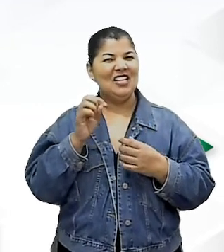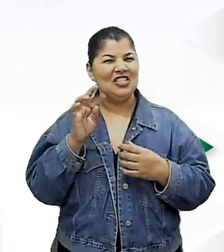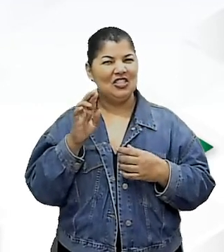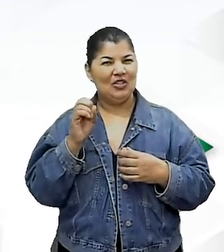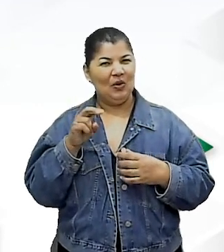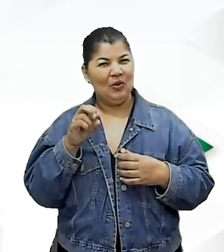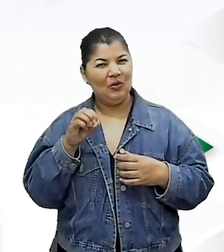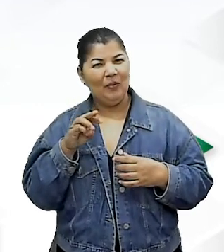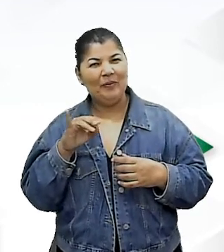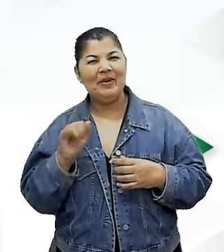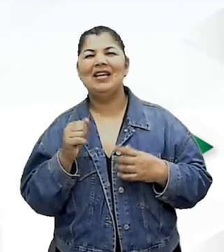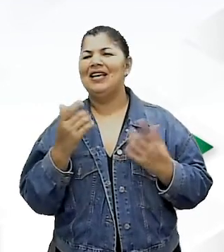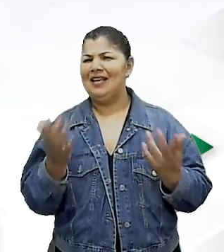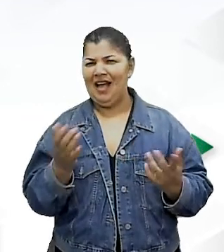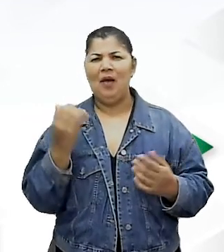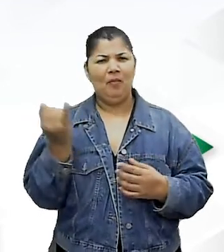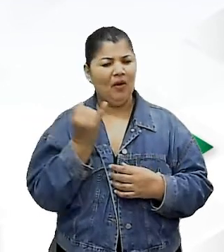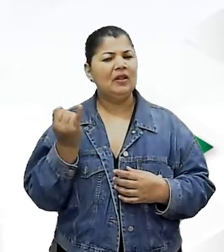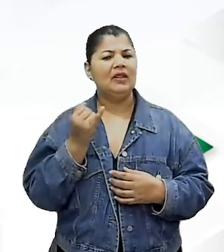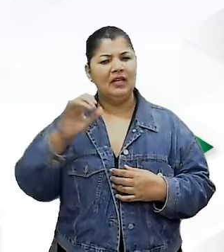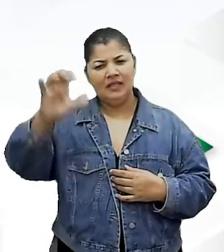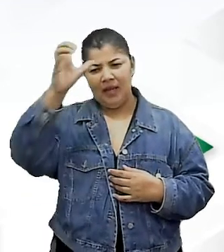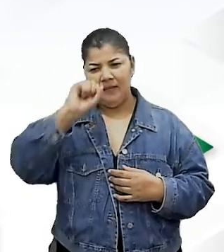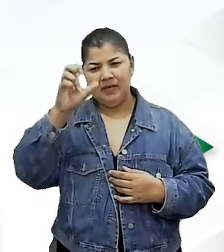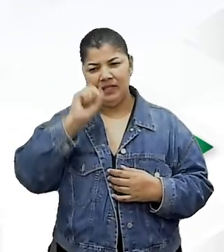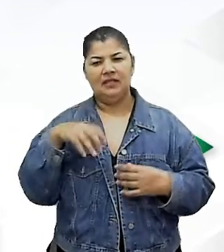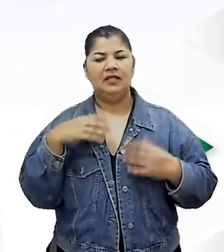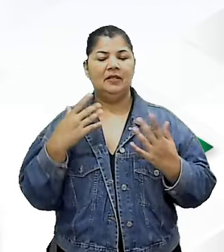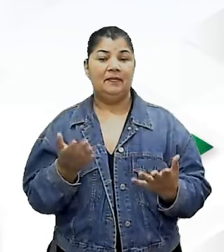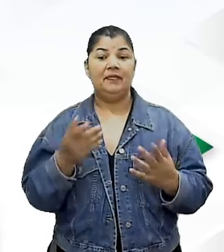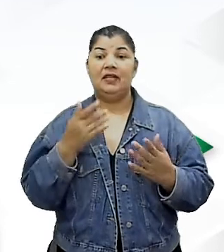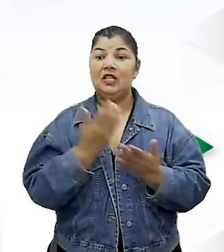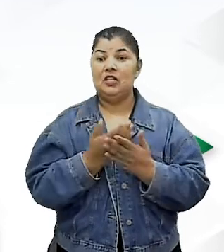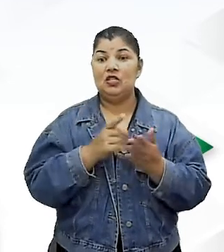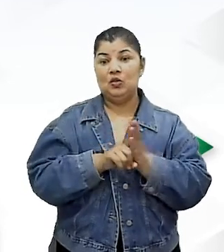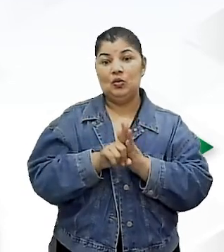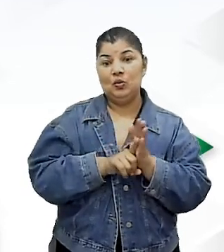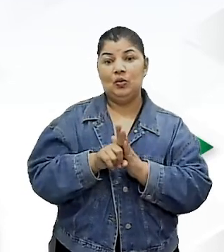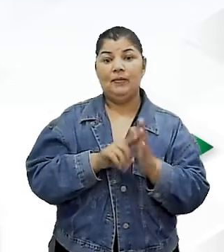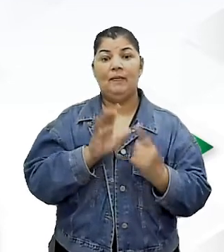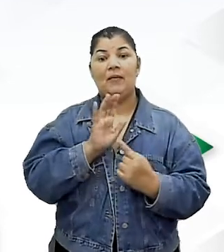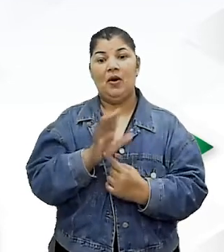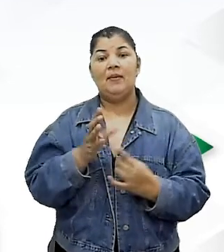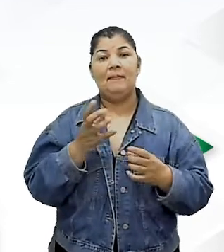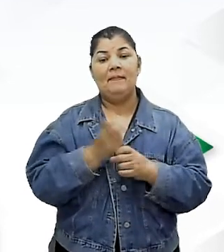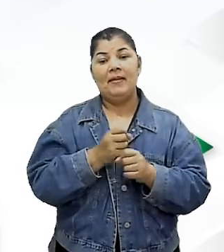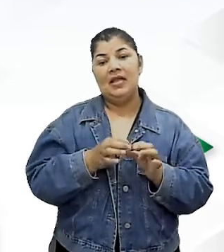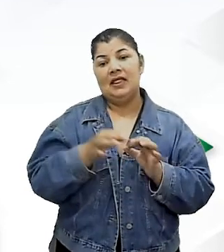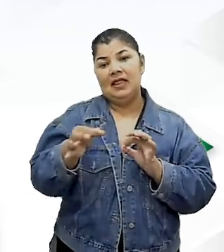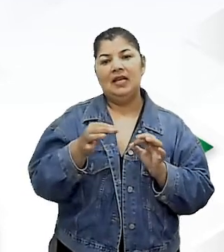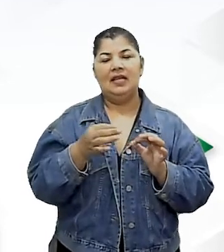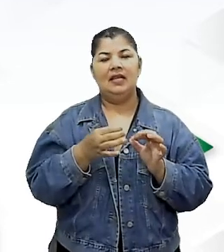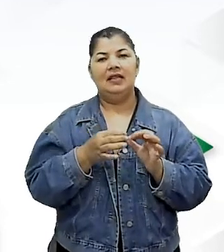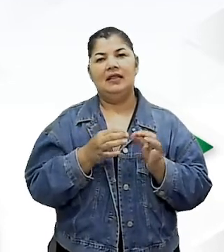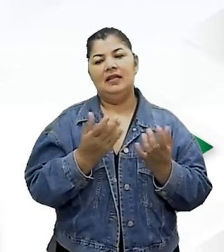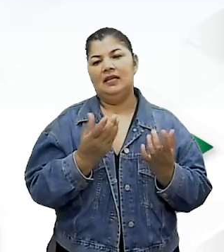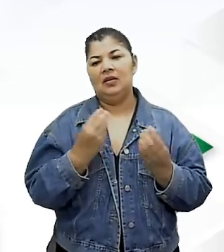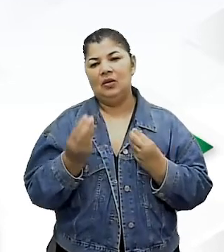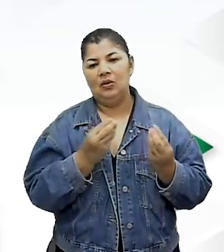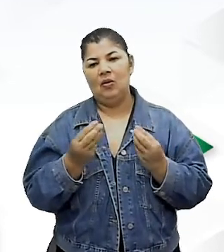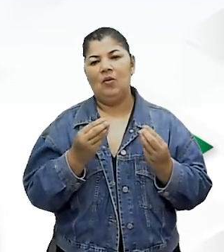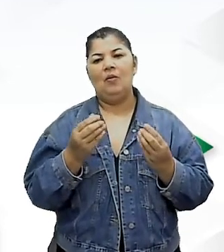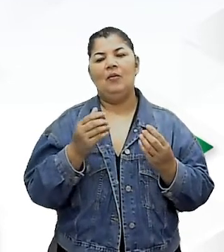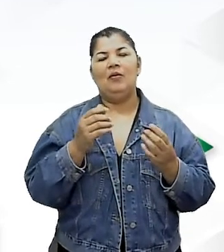da astronomia, que é muito interessante, tá? Saiba que ela estuda e expressa medidas como distâncias entre astros, tamanhos